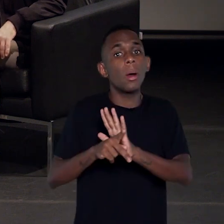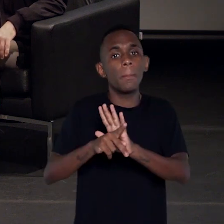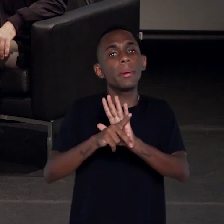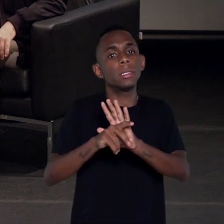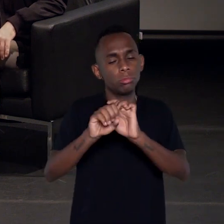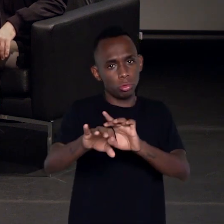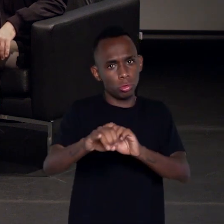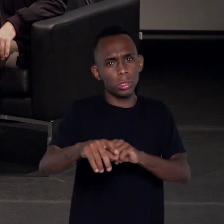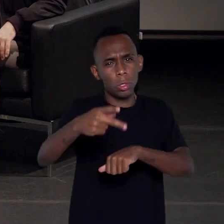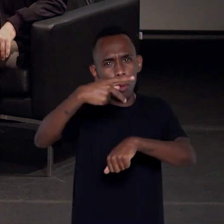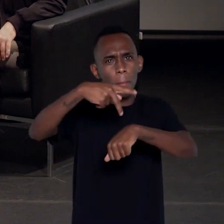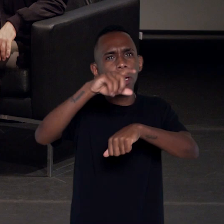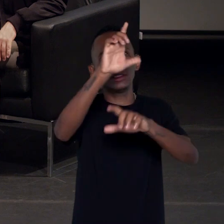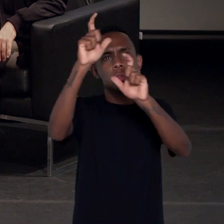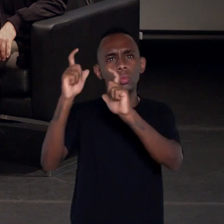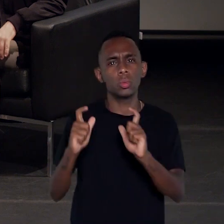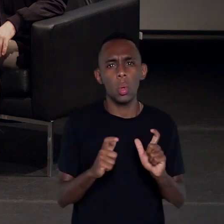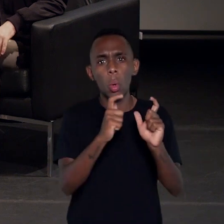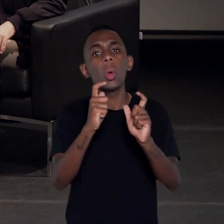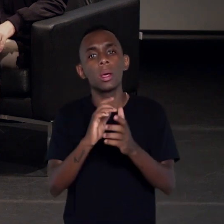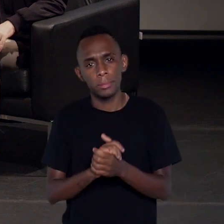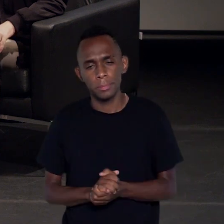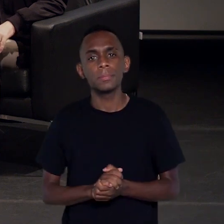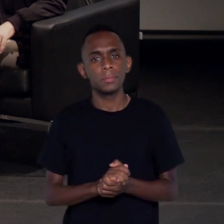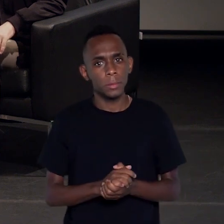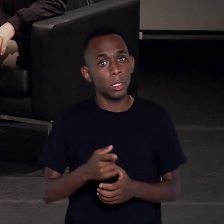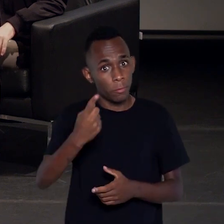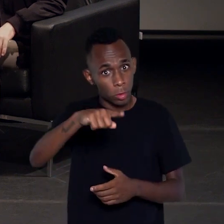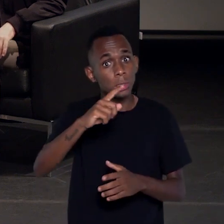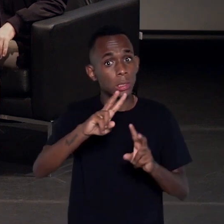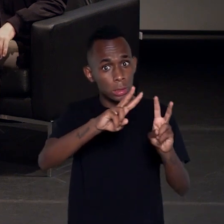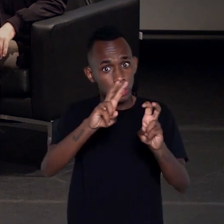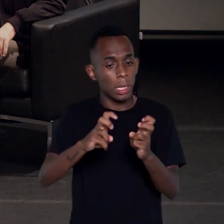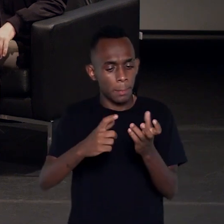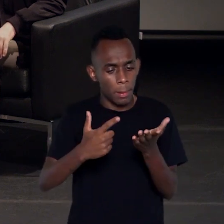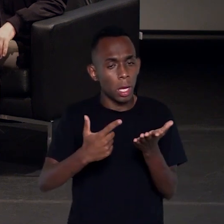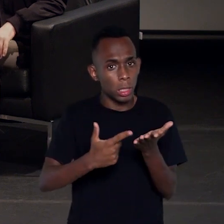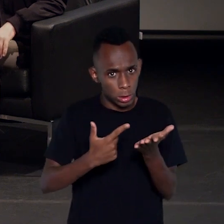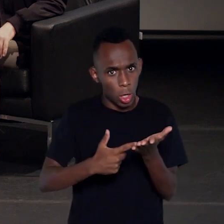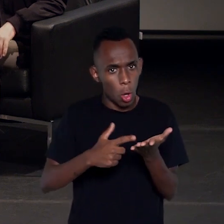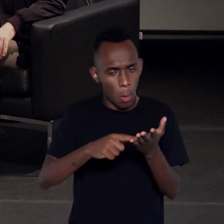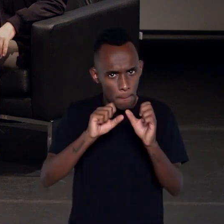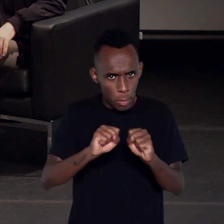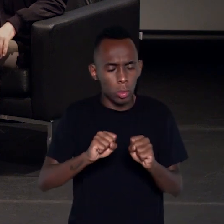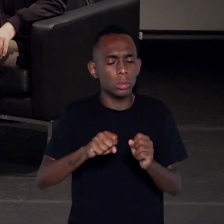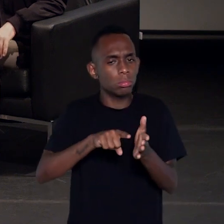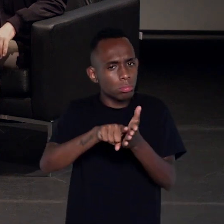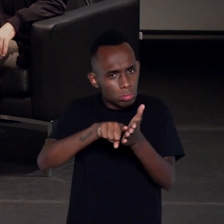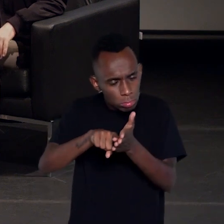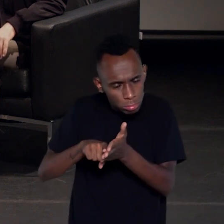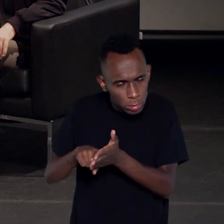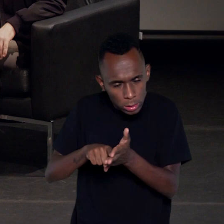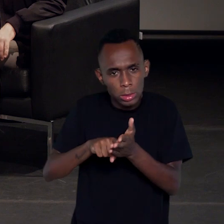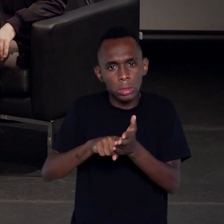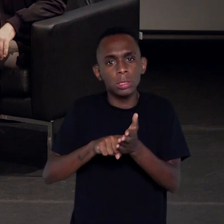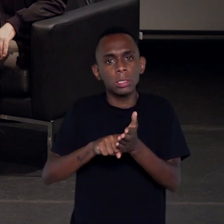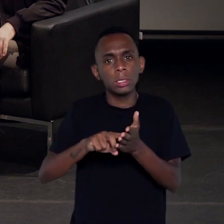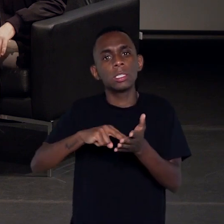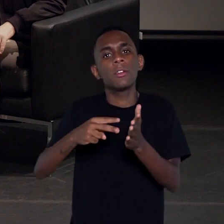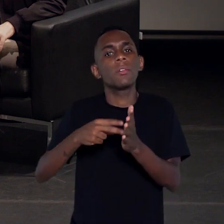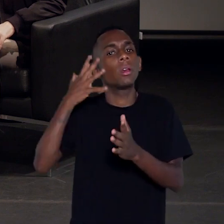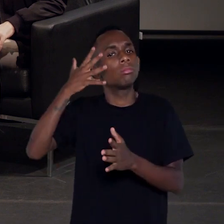aí pelo país afora. É um conteúdo de literatura que vocês podem desfrutar, resultado dos nossos